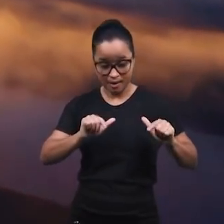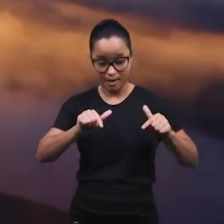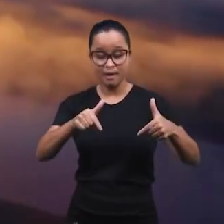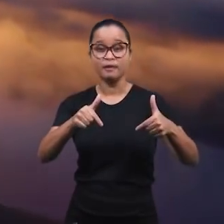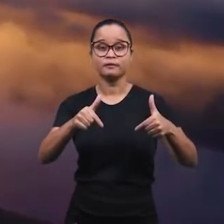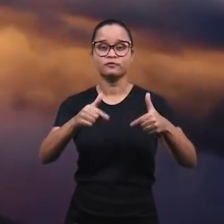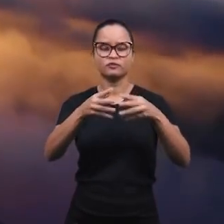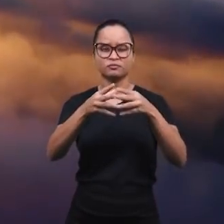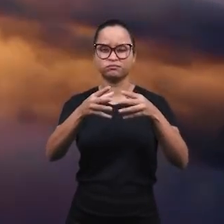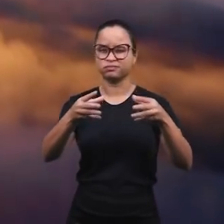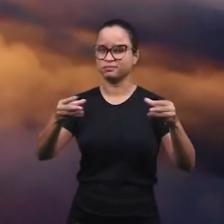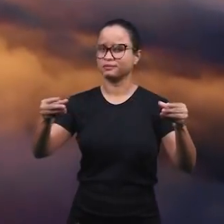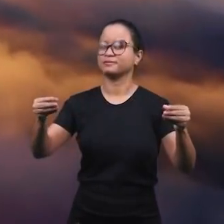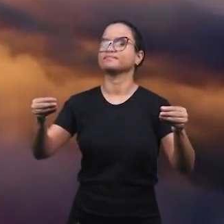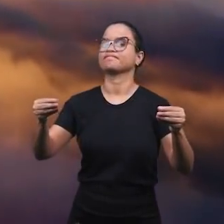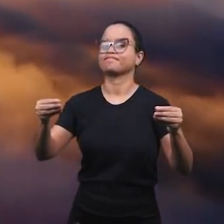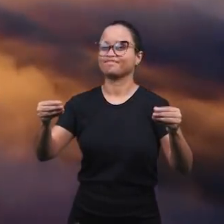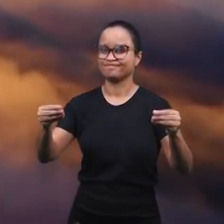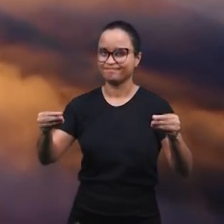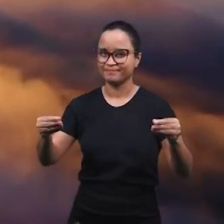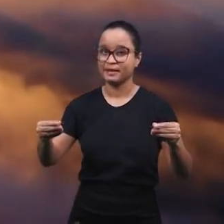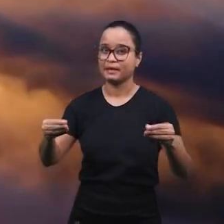Ele faz nascer a luz,